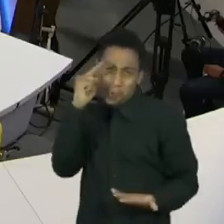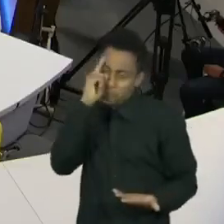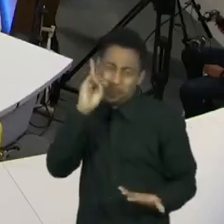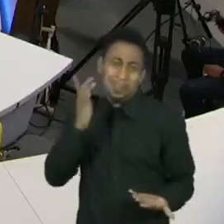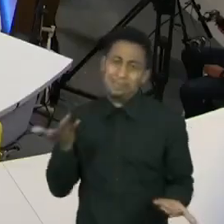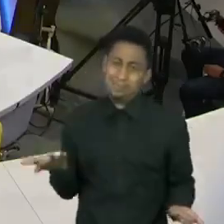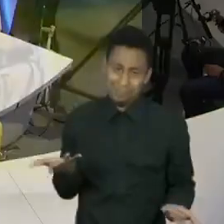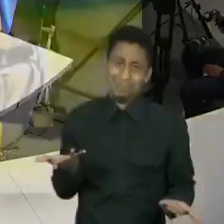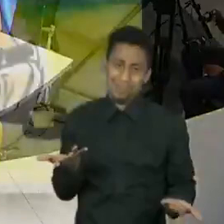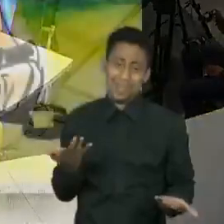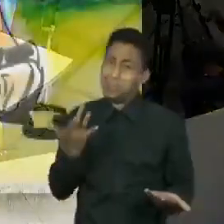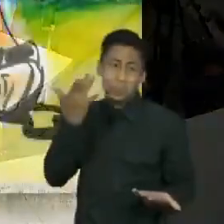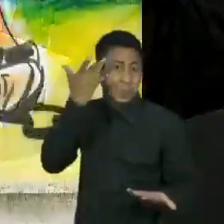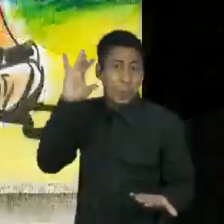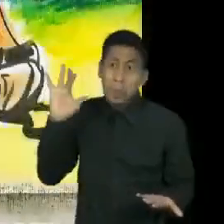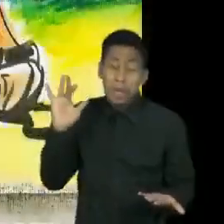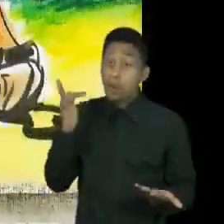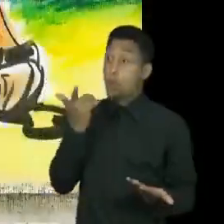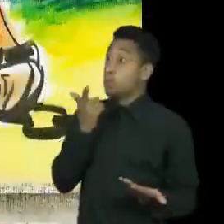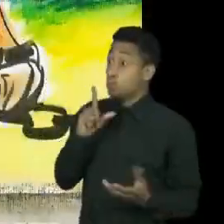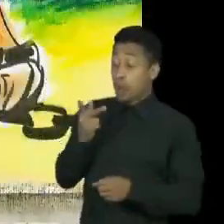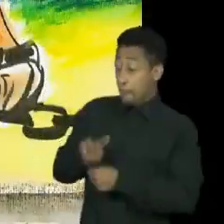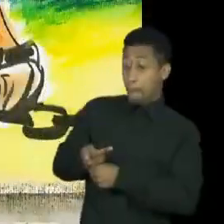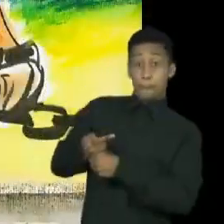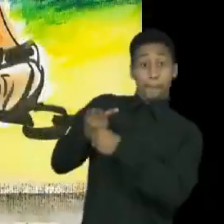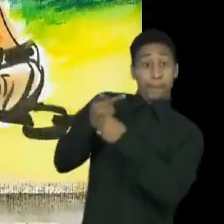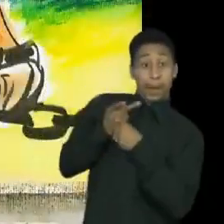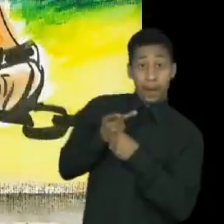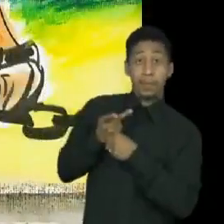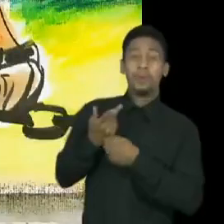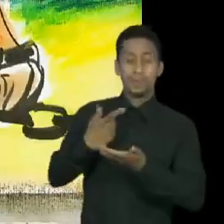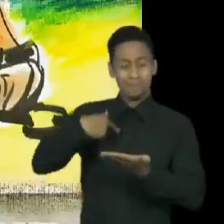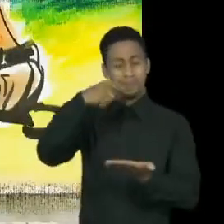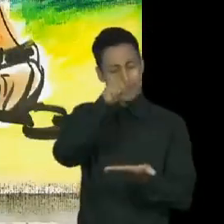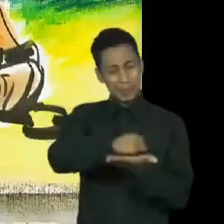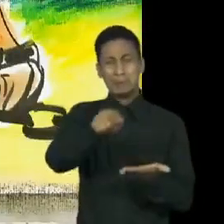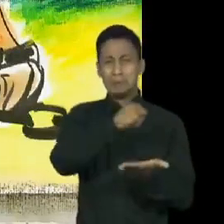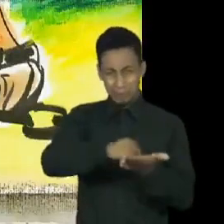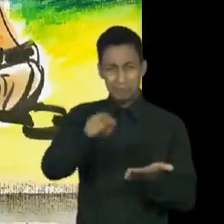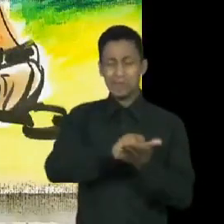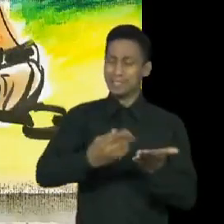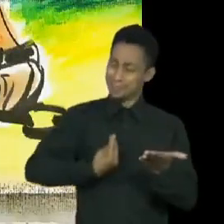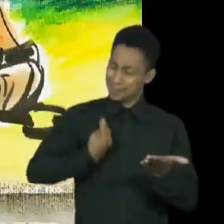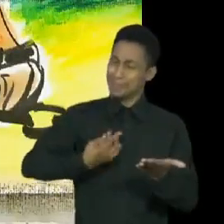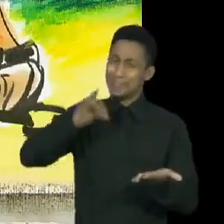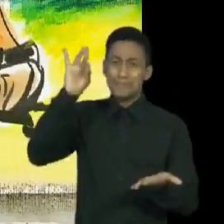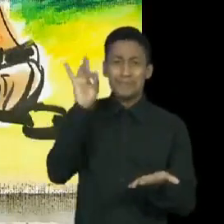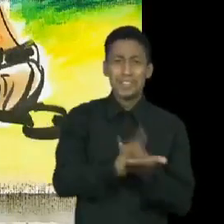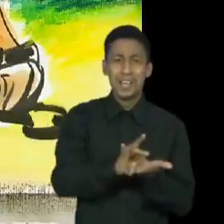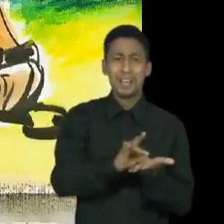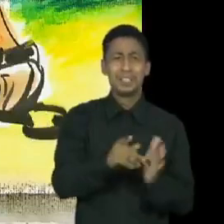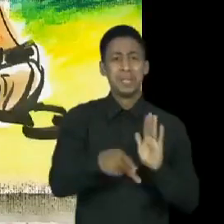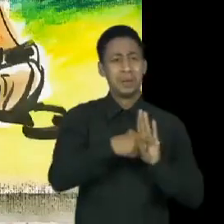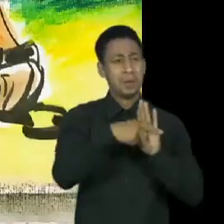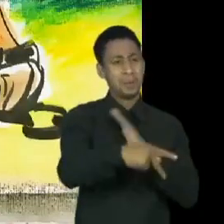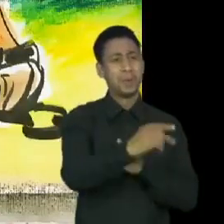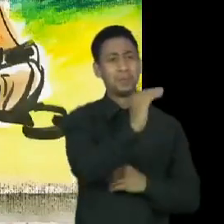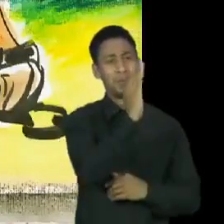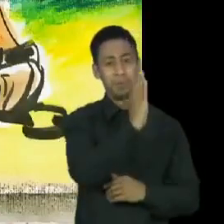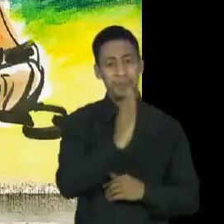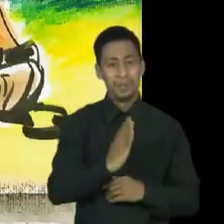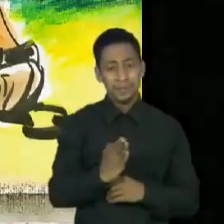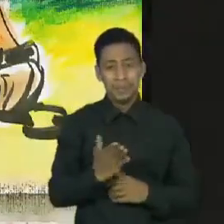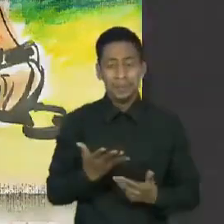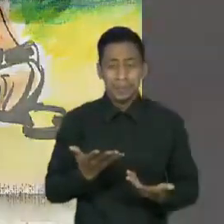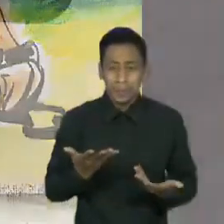não achava que o livro pudesse levar o prêmio, né, por tratar de uma realidade tão nossa, ainda